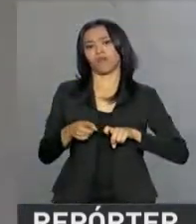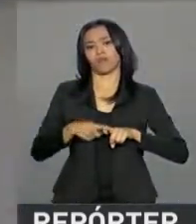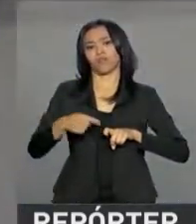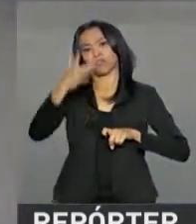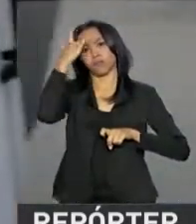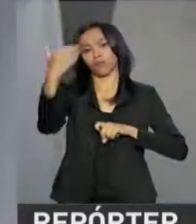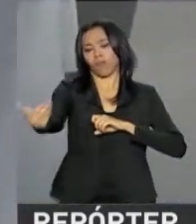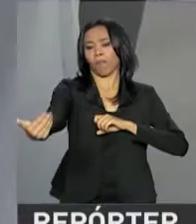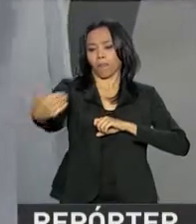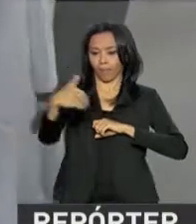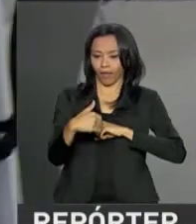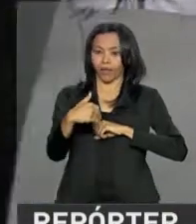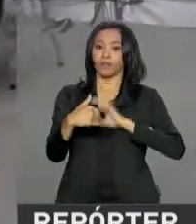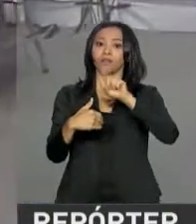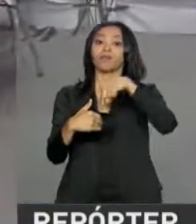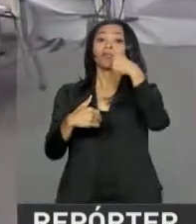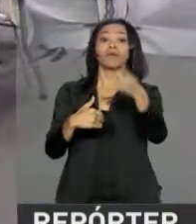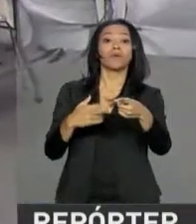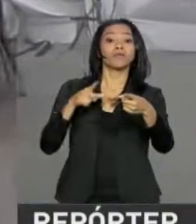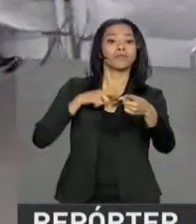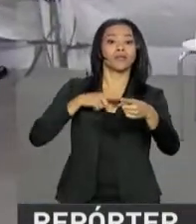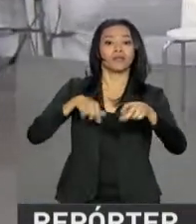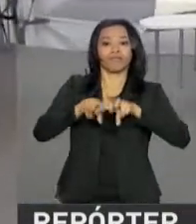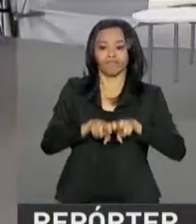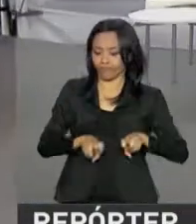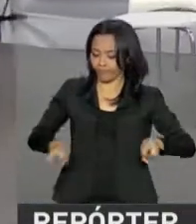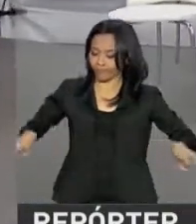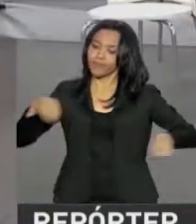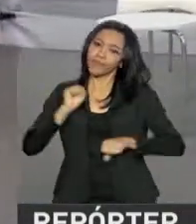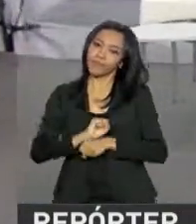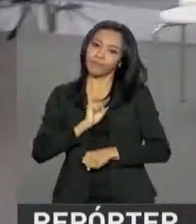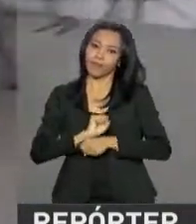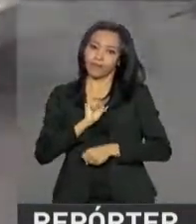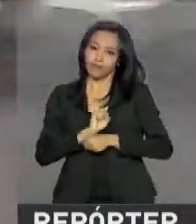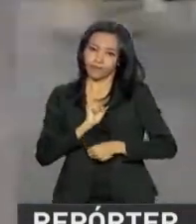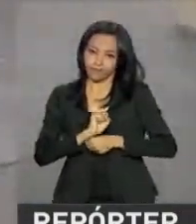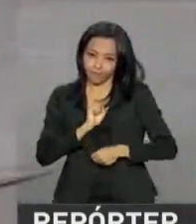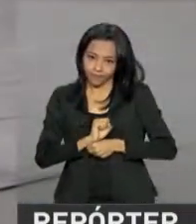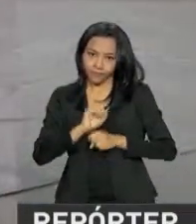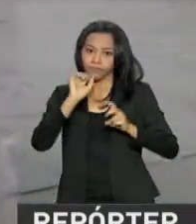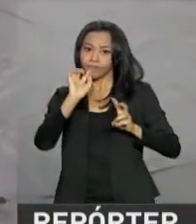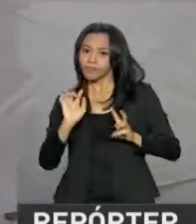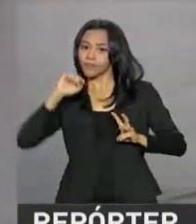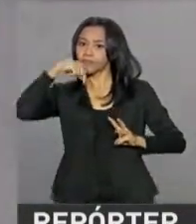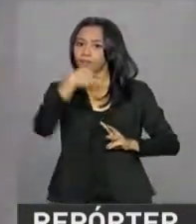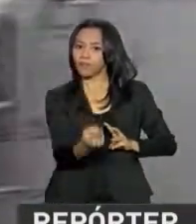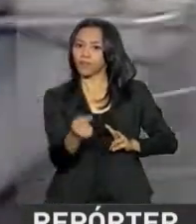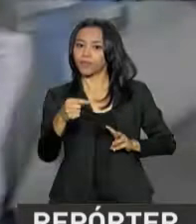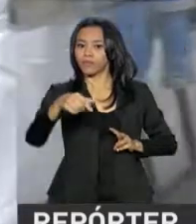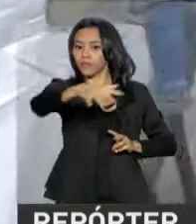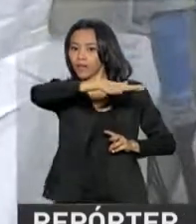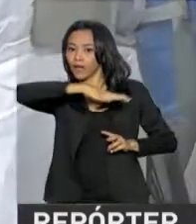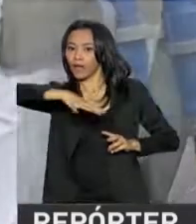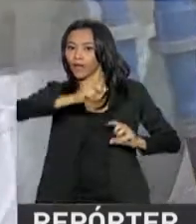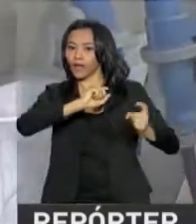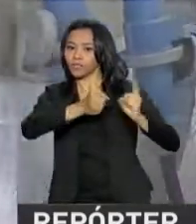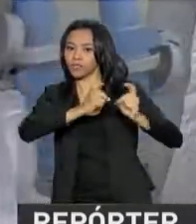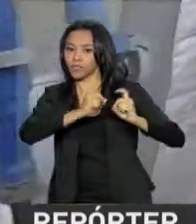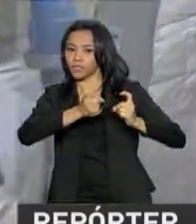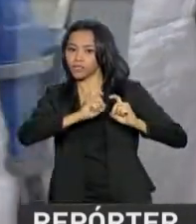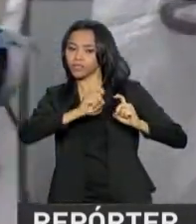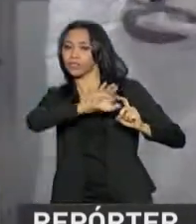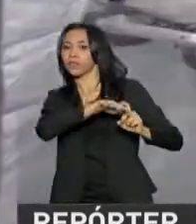mais à frente nós vamos ver a sala de espera uma recepção e adiante a parte administrativa e também